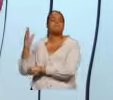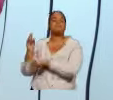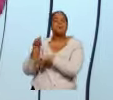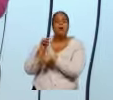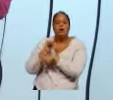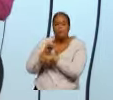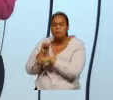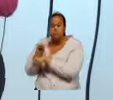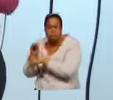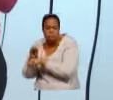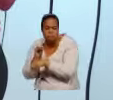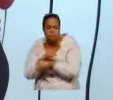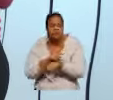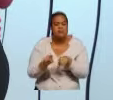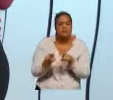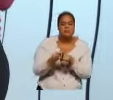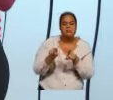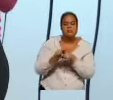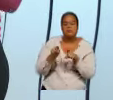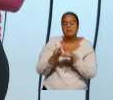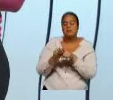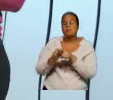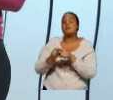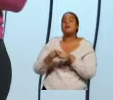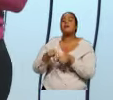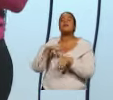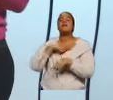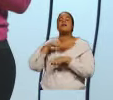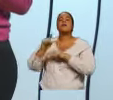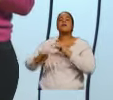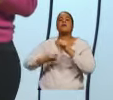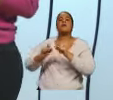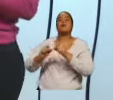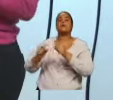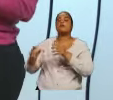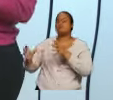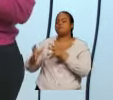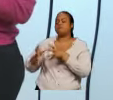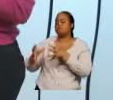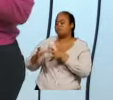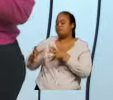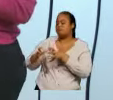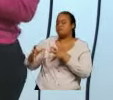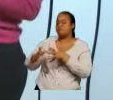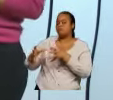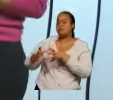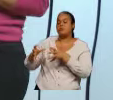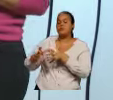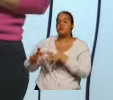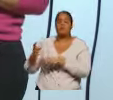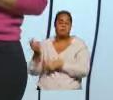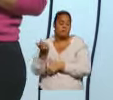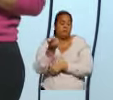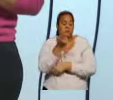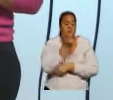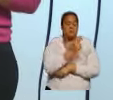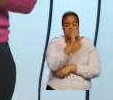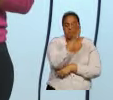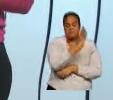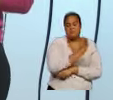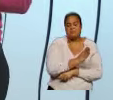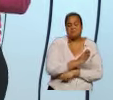preservada dessa forma você tem uma densidade demográfica bem menor aí do que se a gente pensa o litoral brasileiro